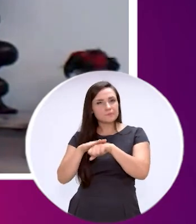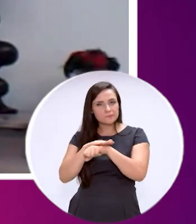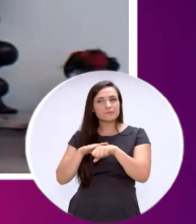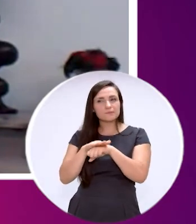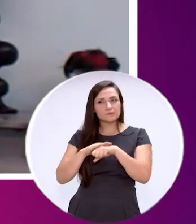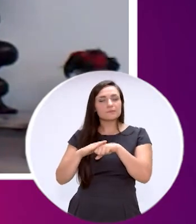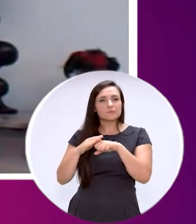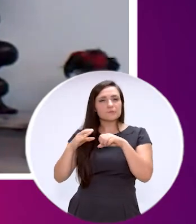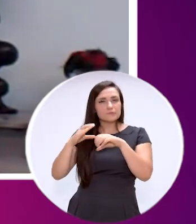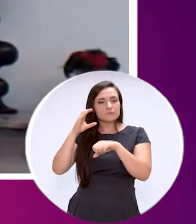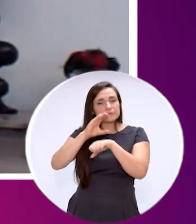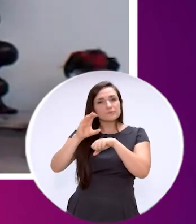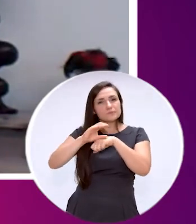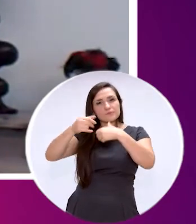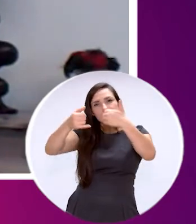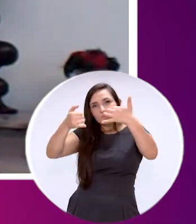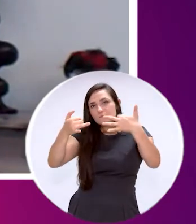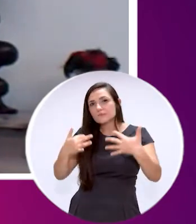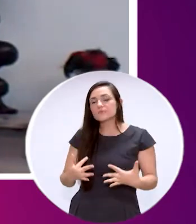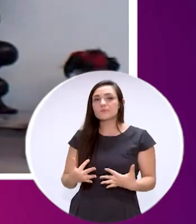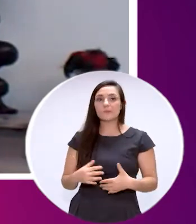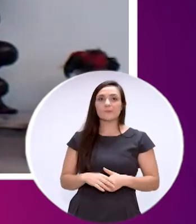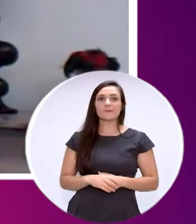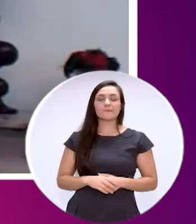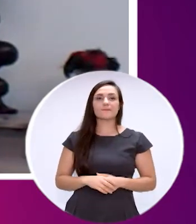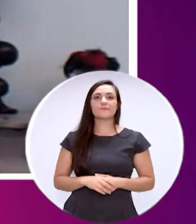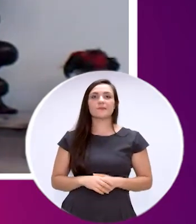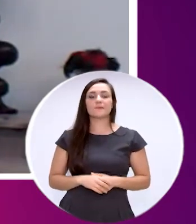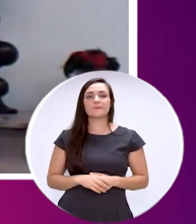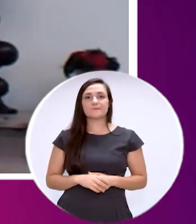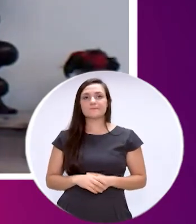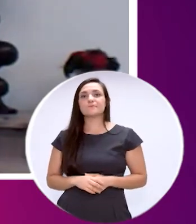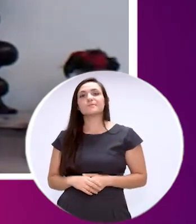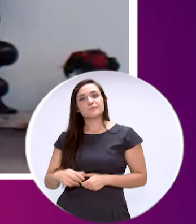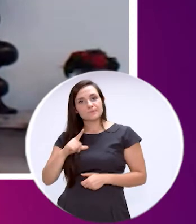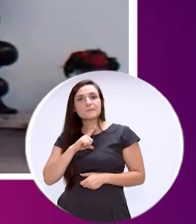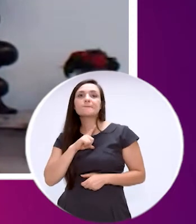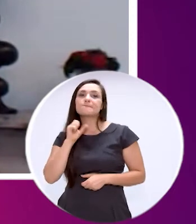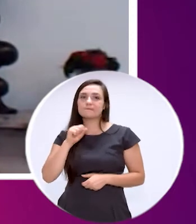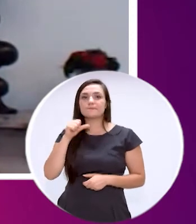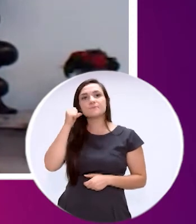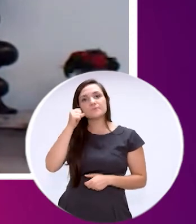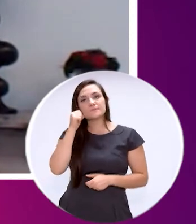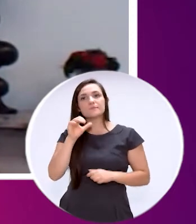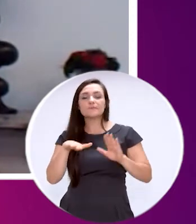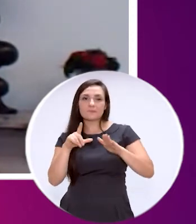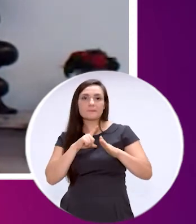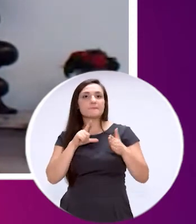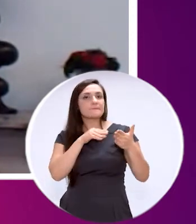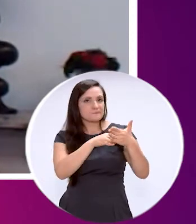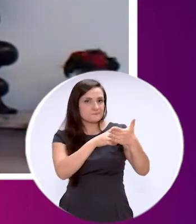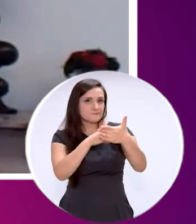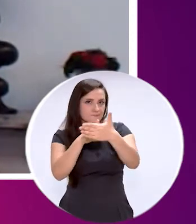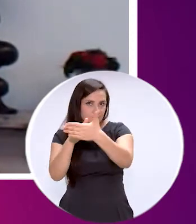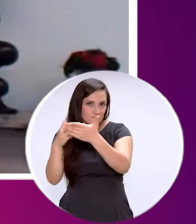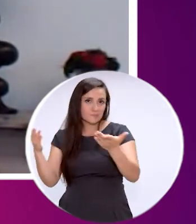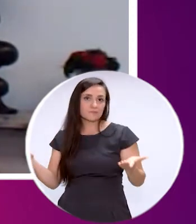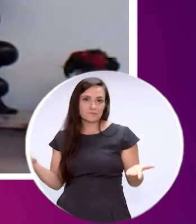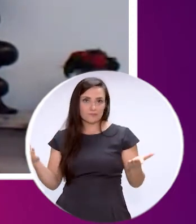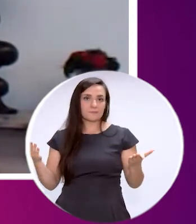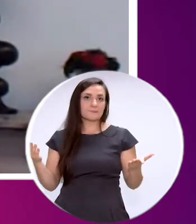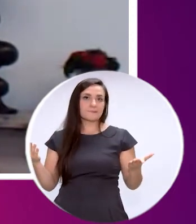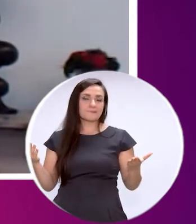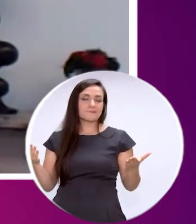pouco esclarecendo aí das dificuldades, né, de que as mulheres, as dificuldades